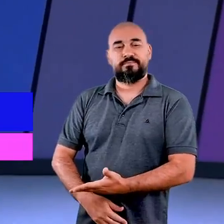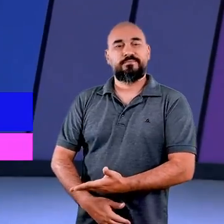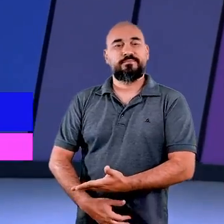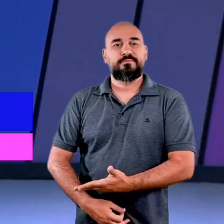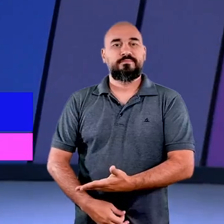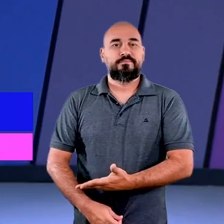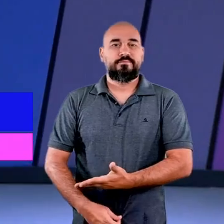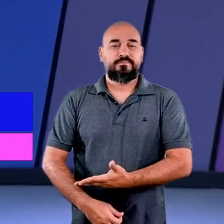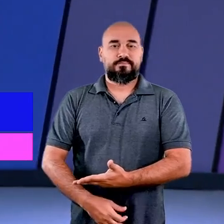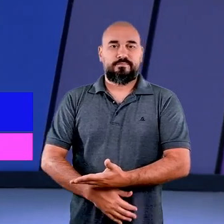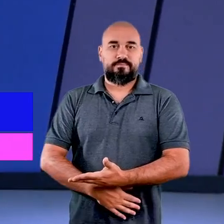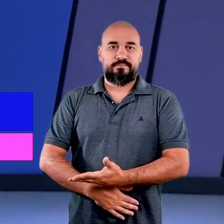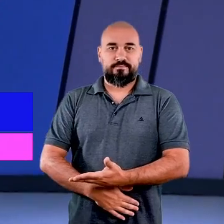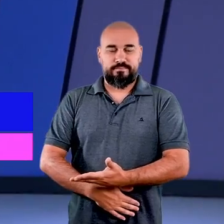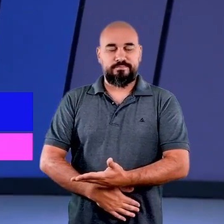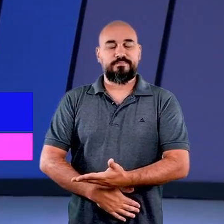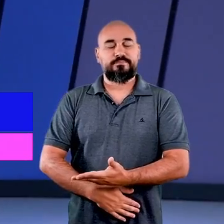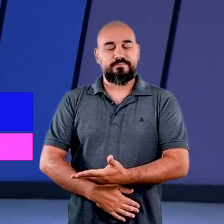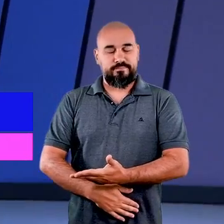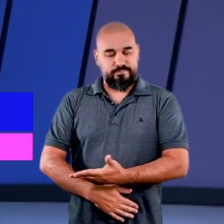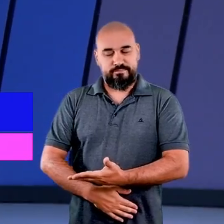novotempo.com/escola bíblica. Outra vez,